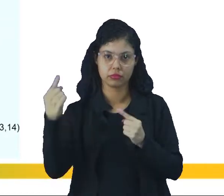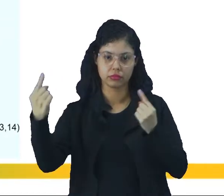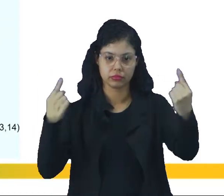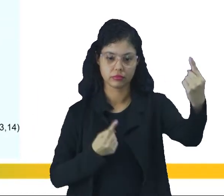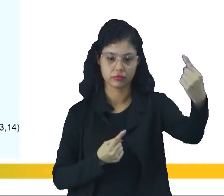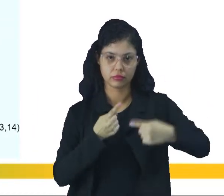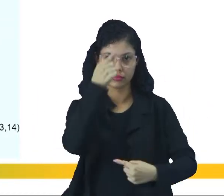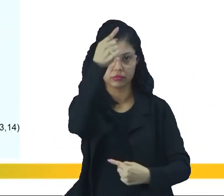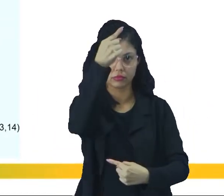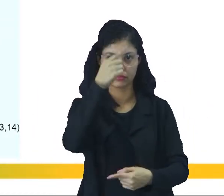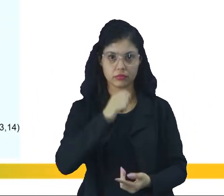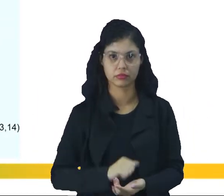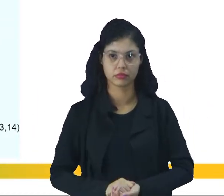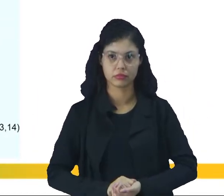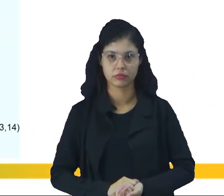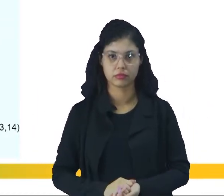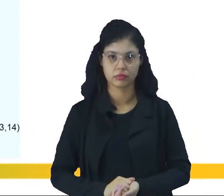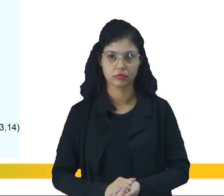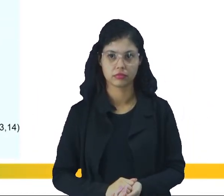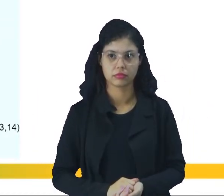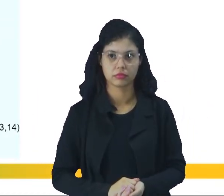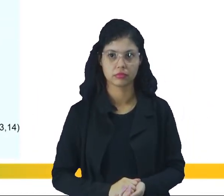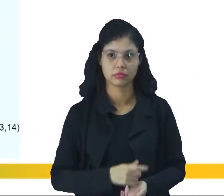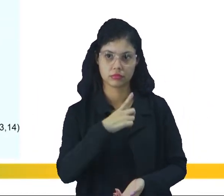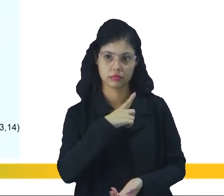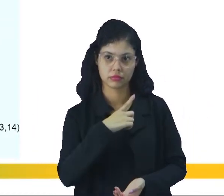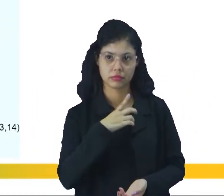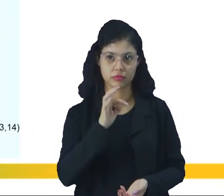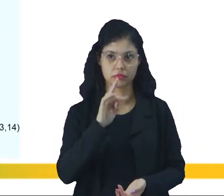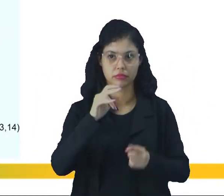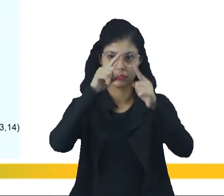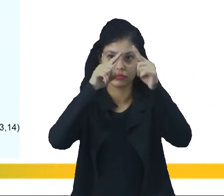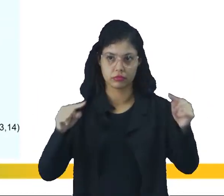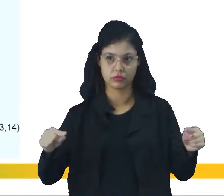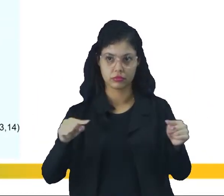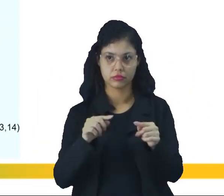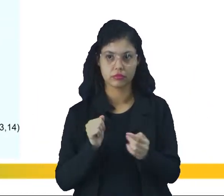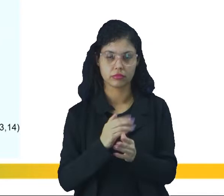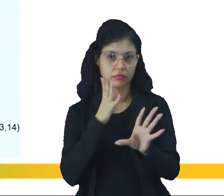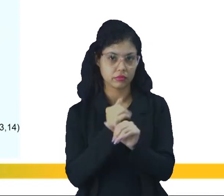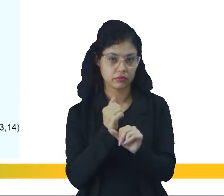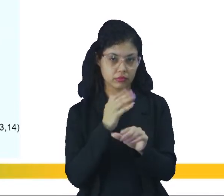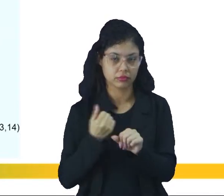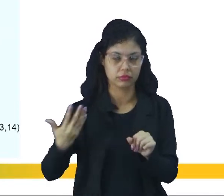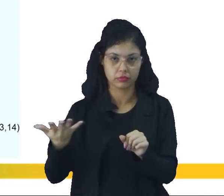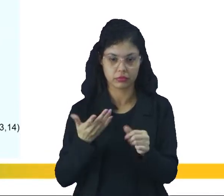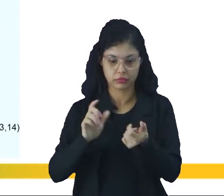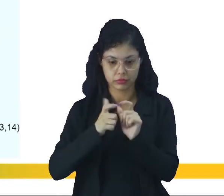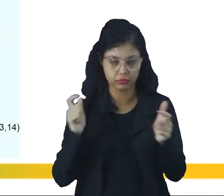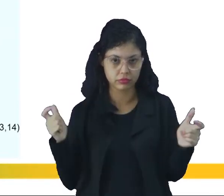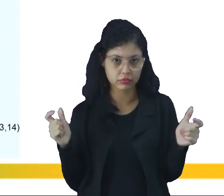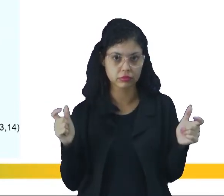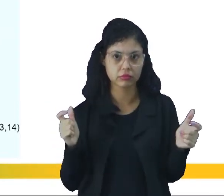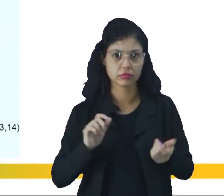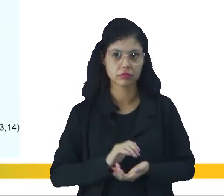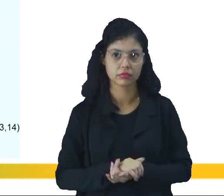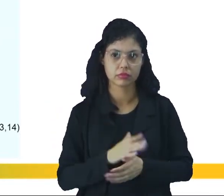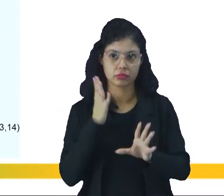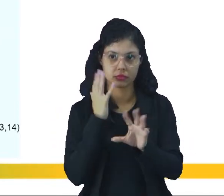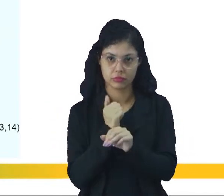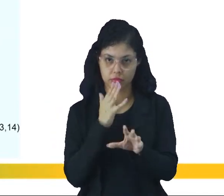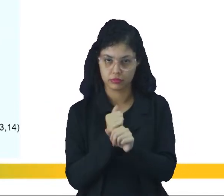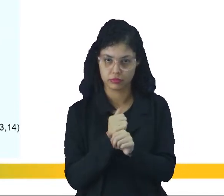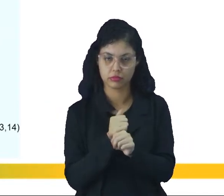vezes lado. Lado ao quadrado. Aí vem um trapézio, é somar a base maior